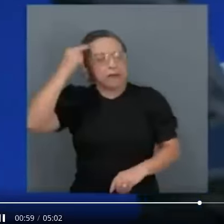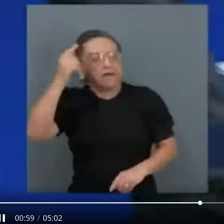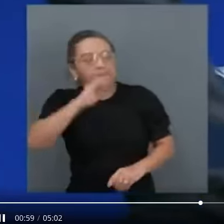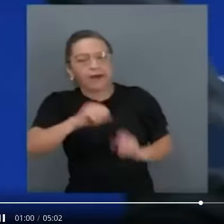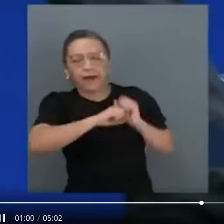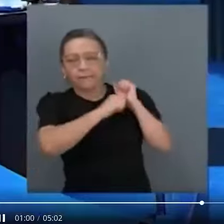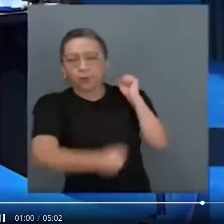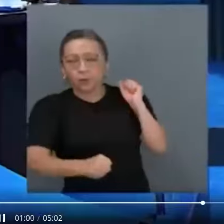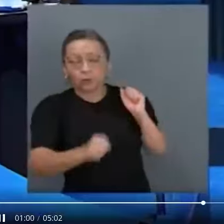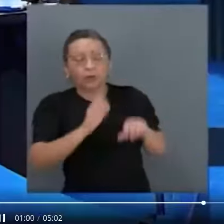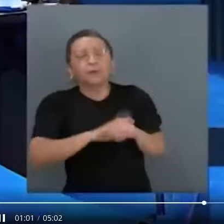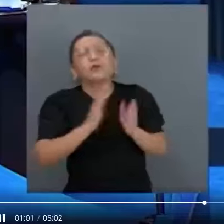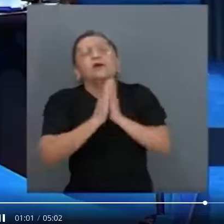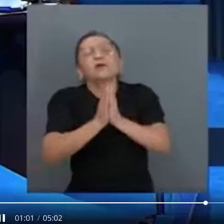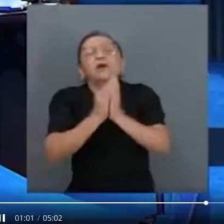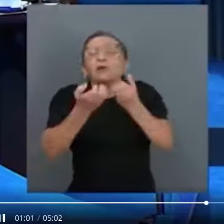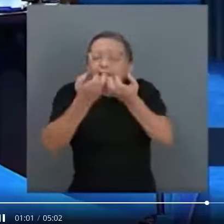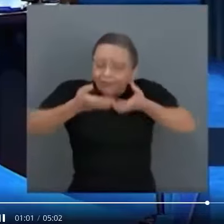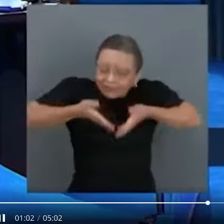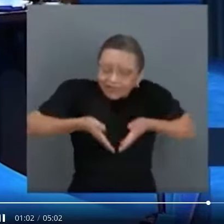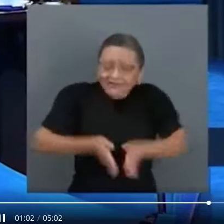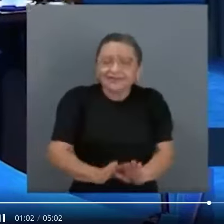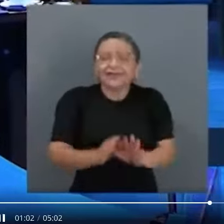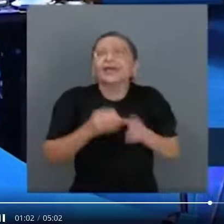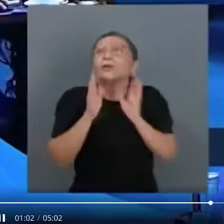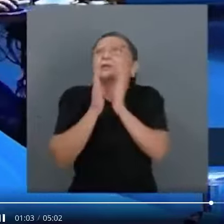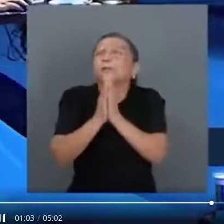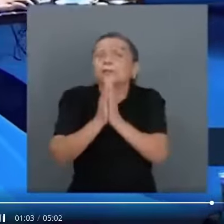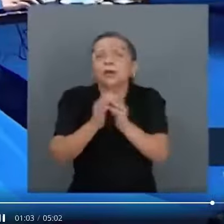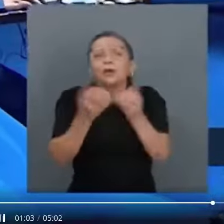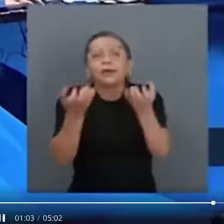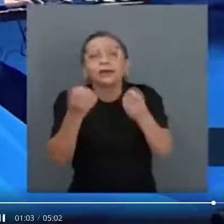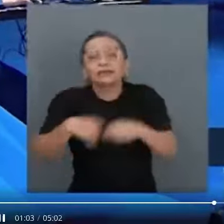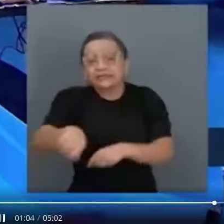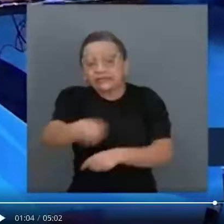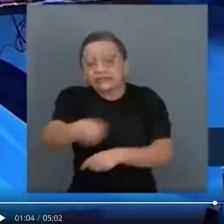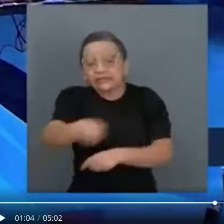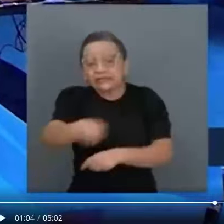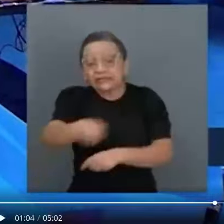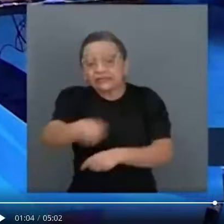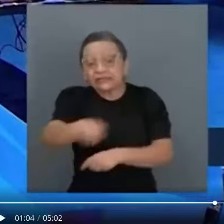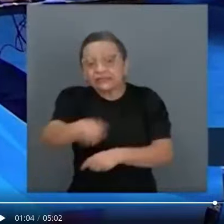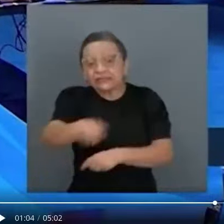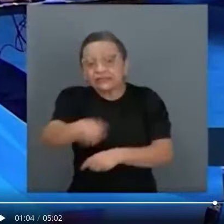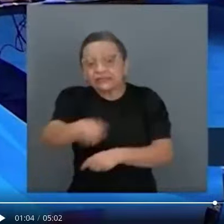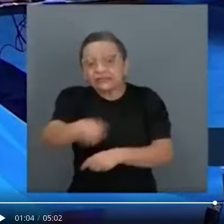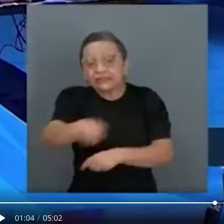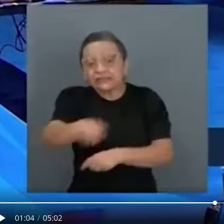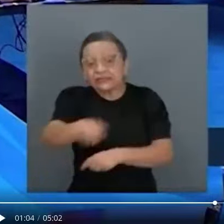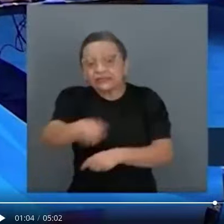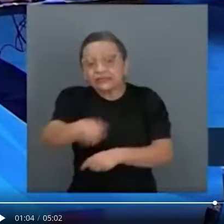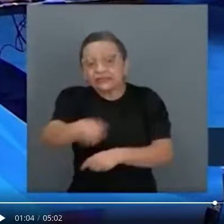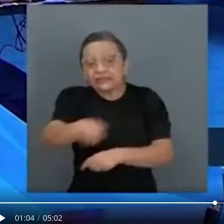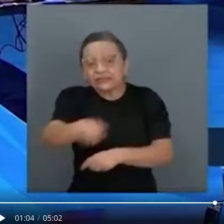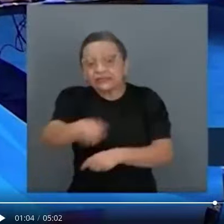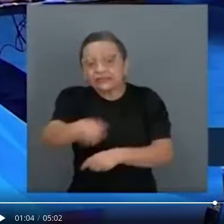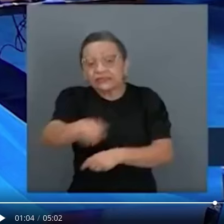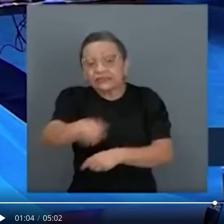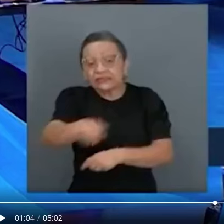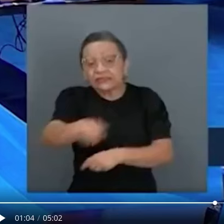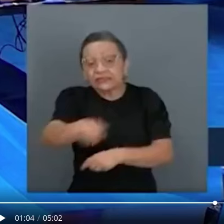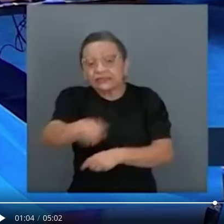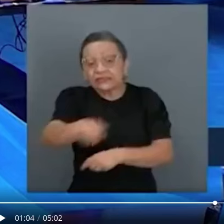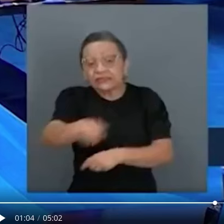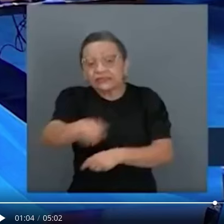Me deixem nascer, por favor. Eu imploro. Se vocês não me quiserem... Olha a cara da mina lá em cima aqui, ó. Que tá bem